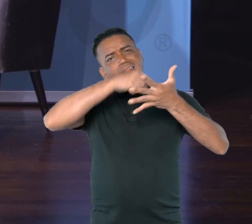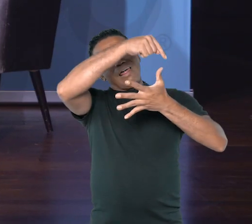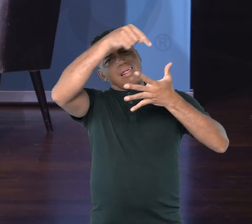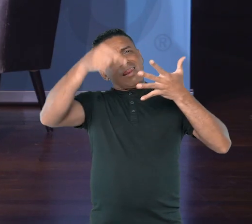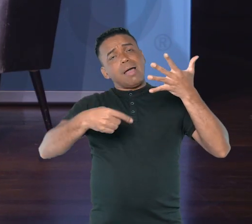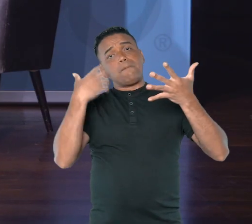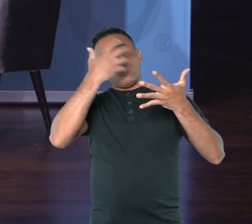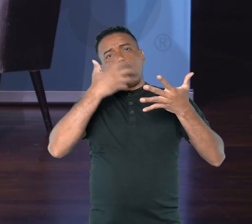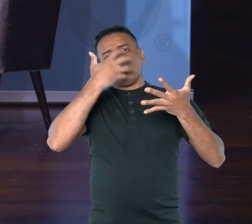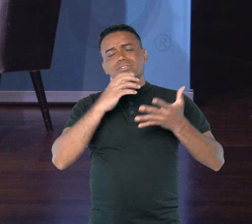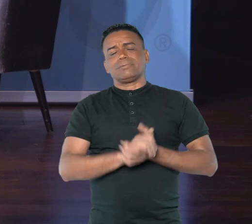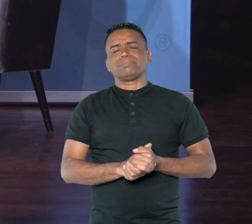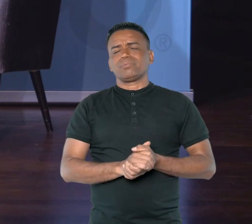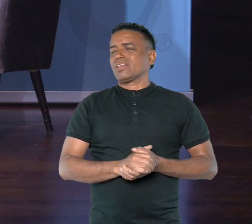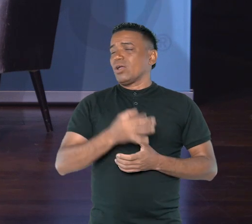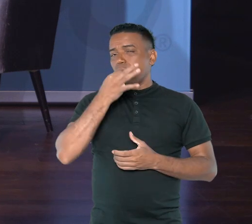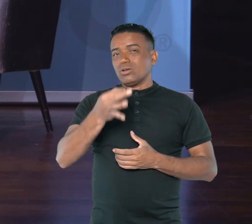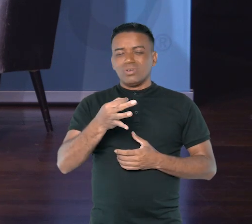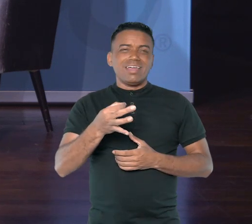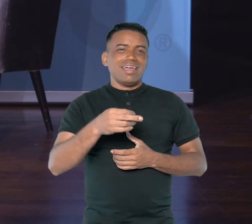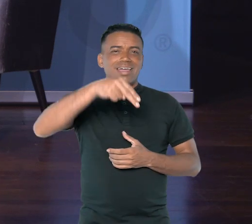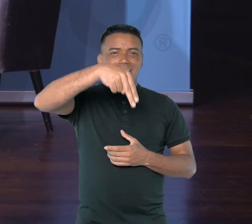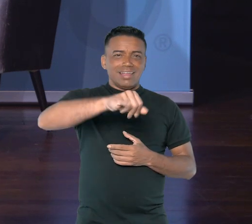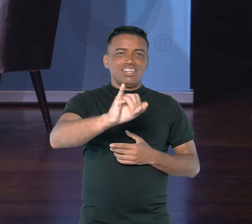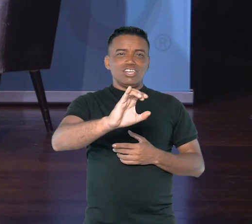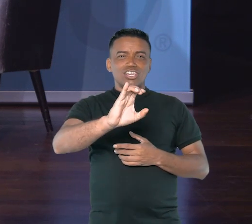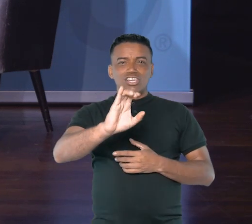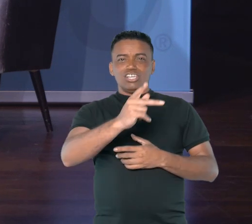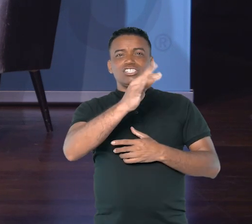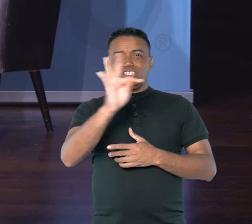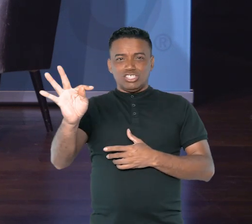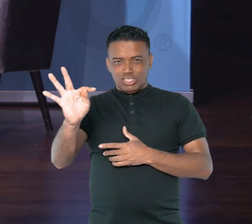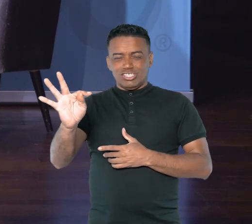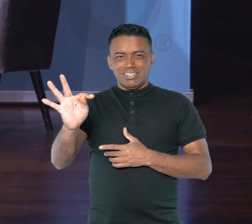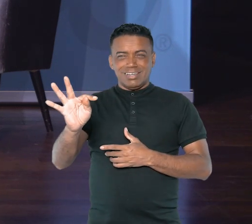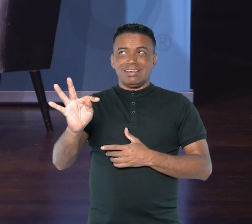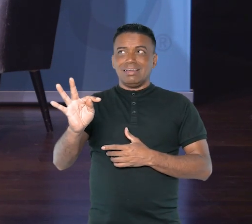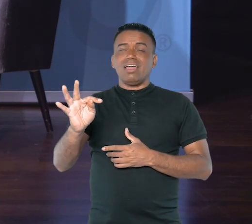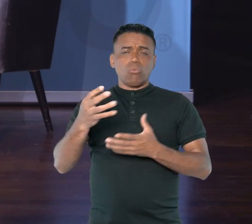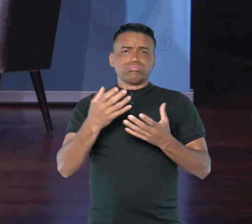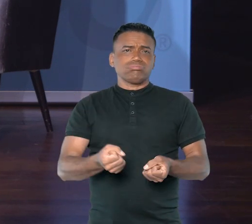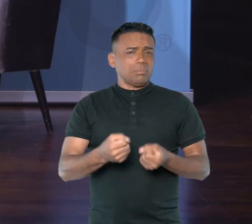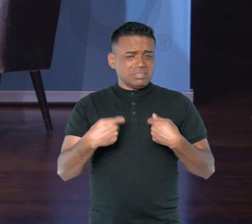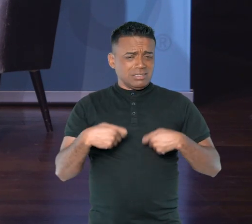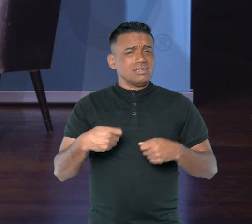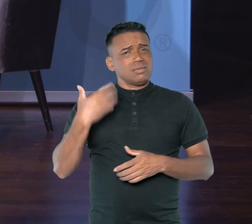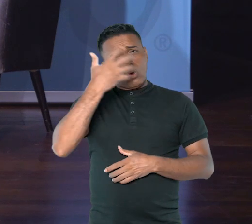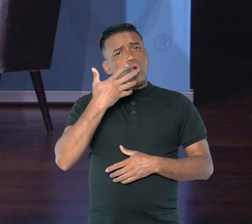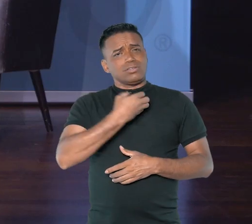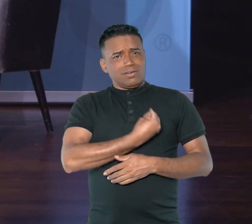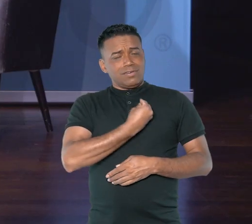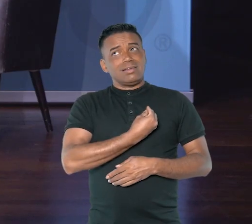acho que a música... Eu estou com Nietzsche no abro, né? Quer dizer, claro, sem a música a vida seria um erro, mas eu acho que é impossível para mim pensar